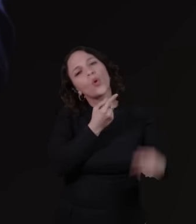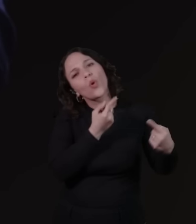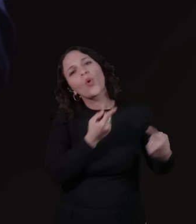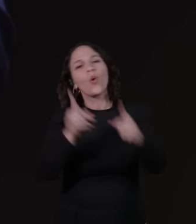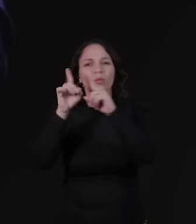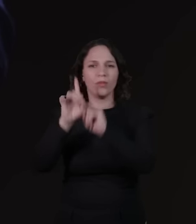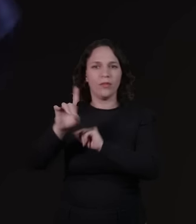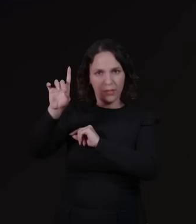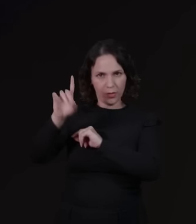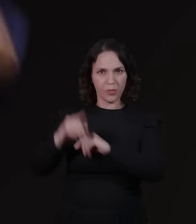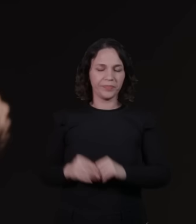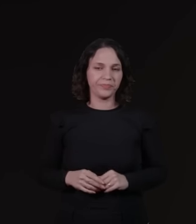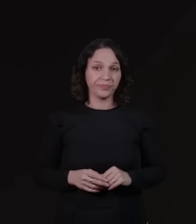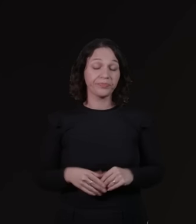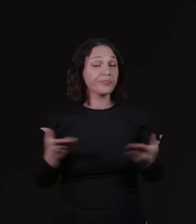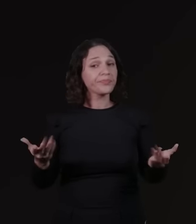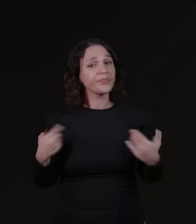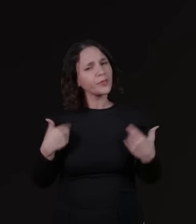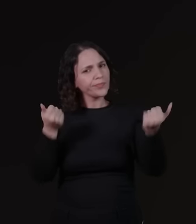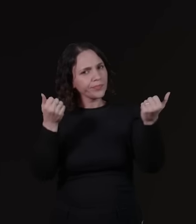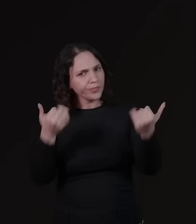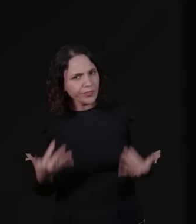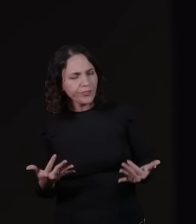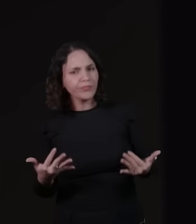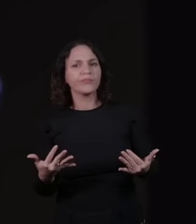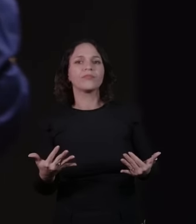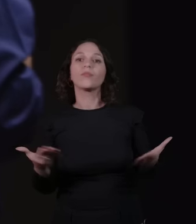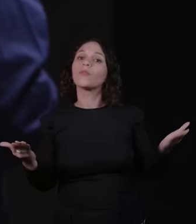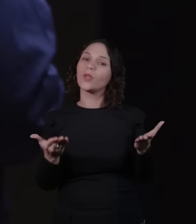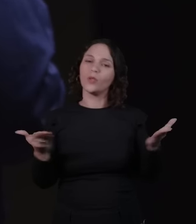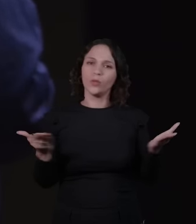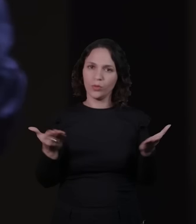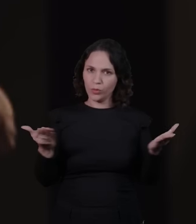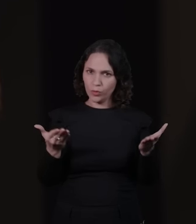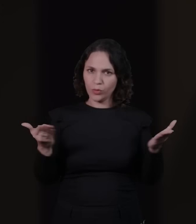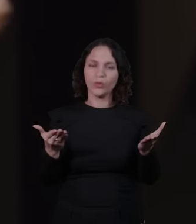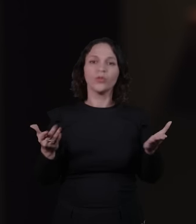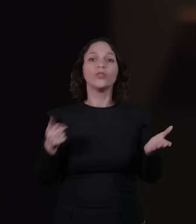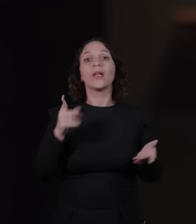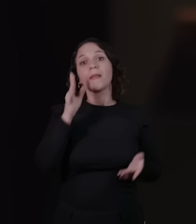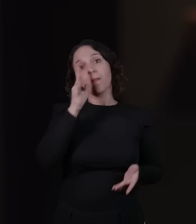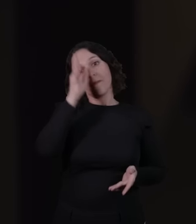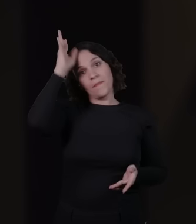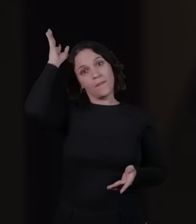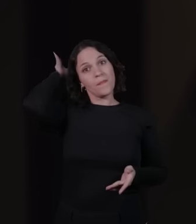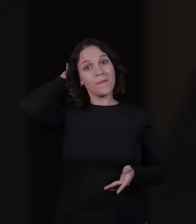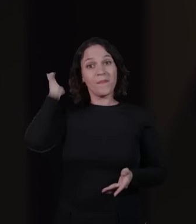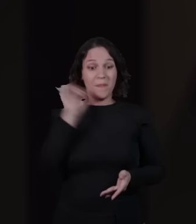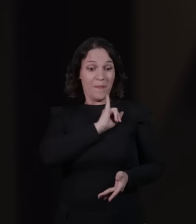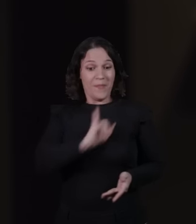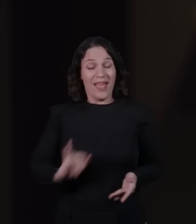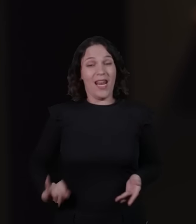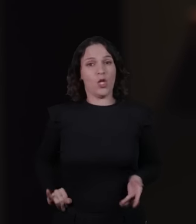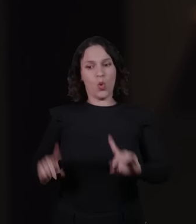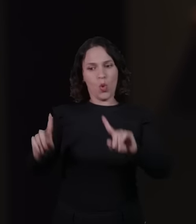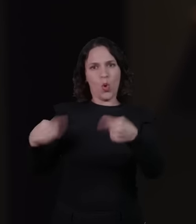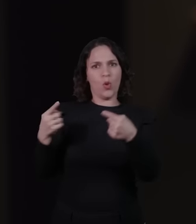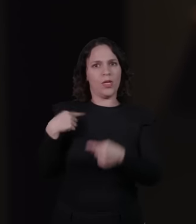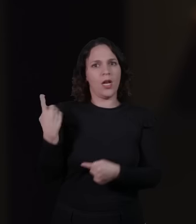ante Deus. E eu quero dizer para vocês, hoje nós não temos mais um imperador que nos persegue,